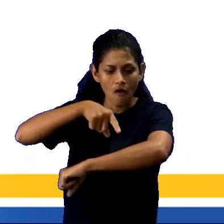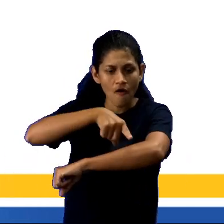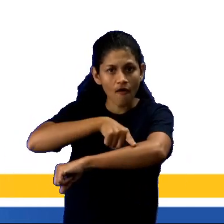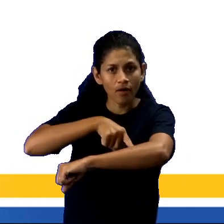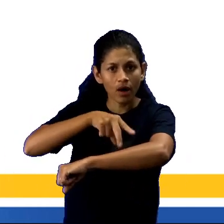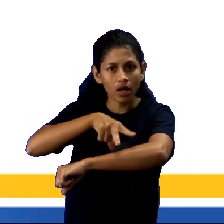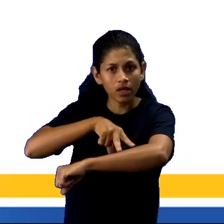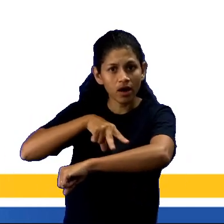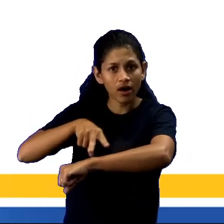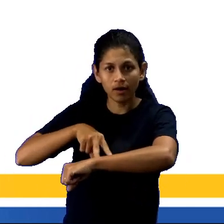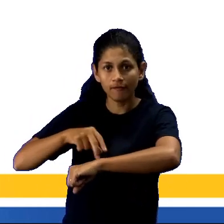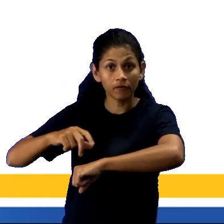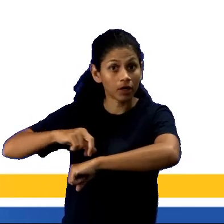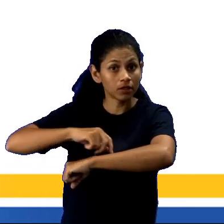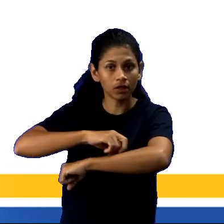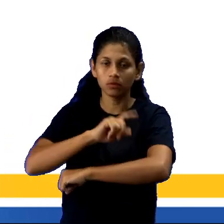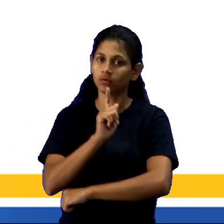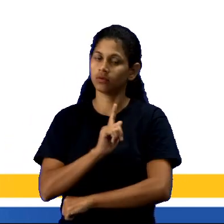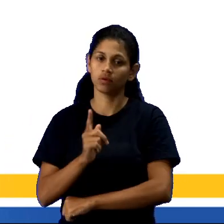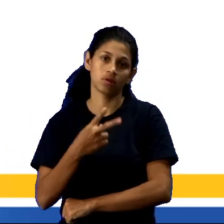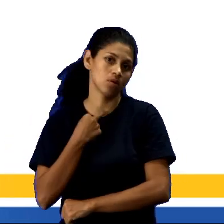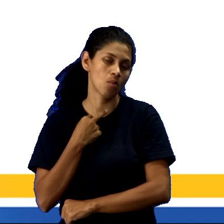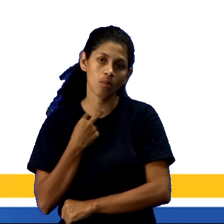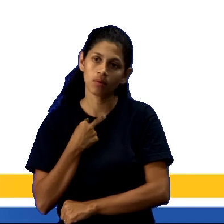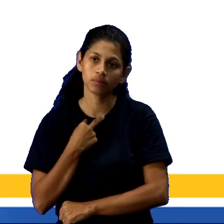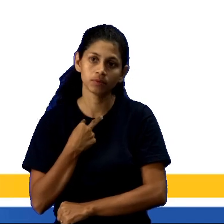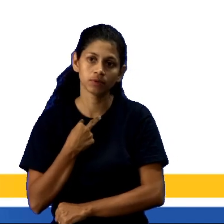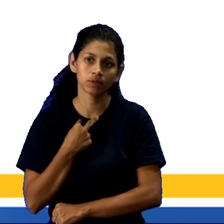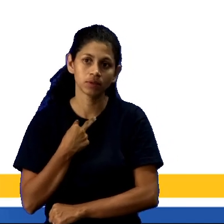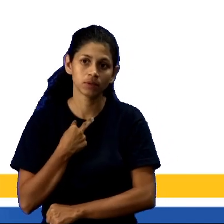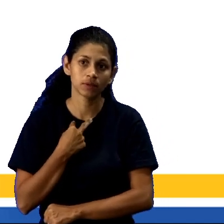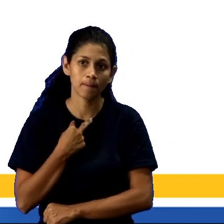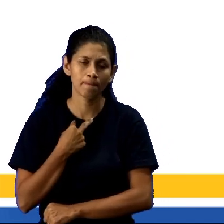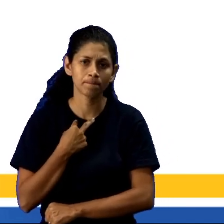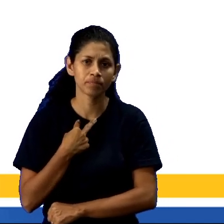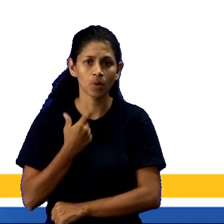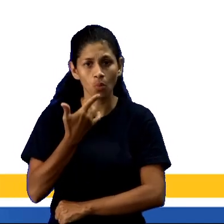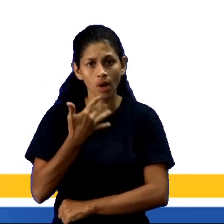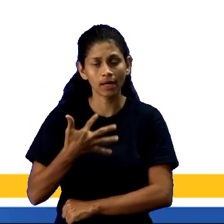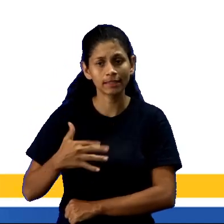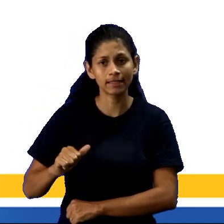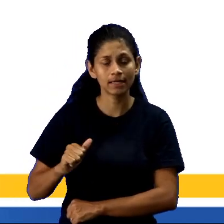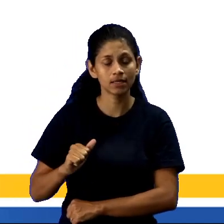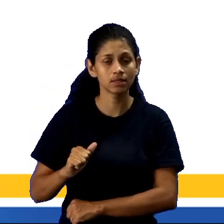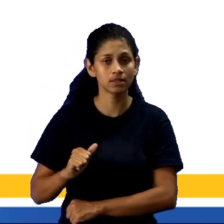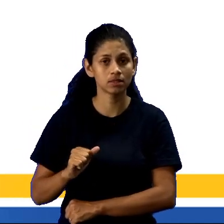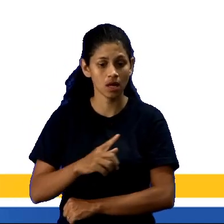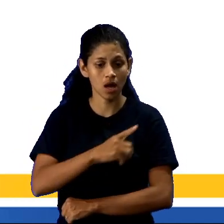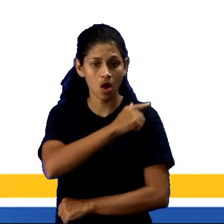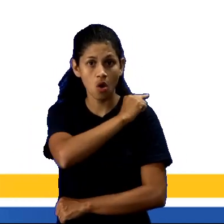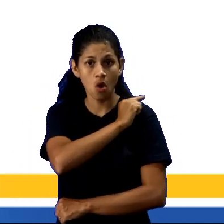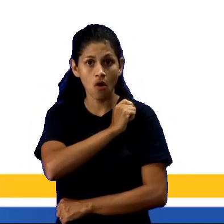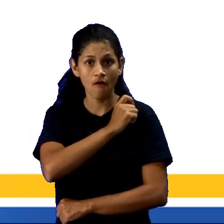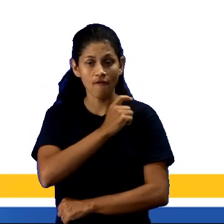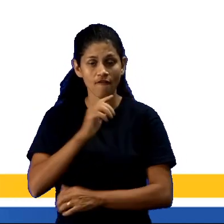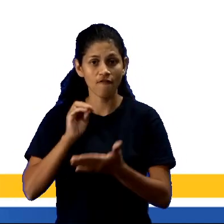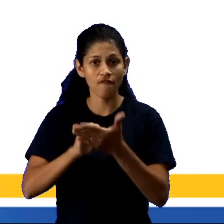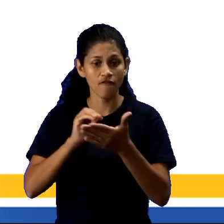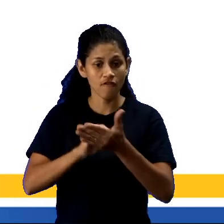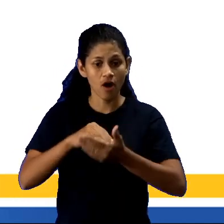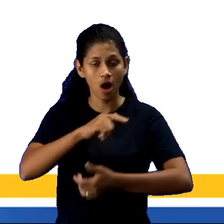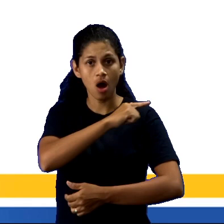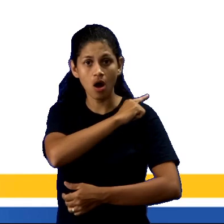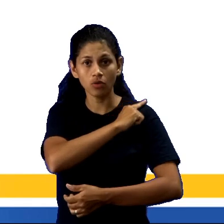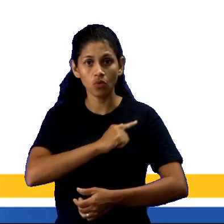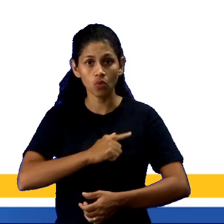uma criança que está no banco da frente sem cinto de segurança. E para completar tudo, tem uma